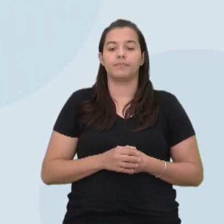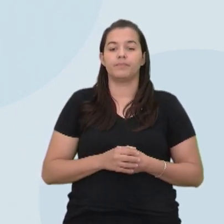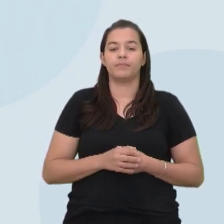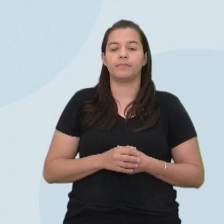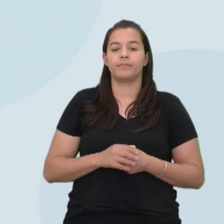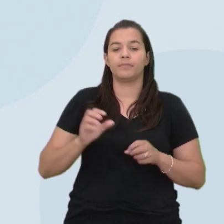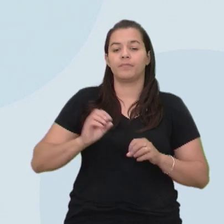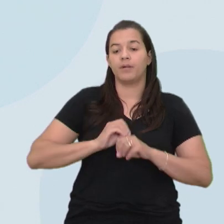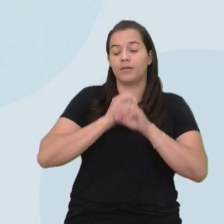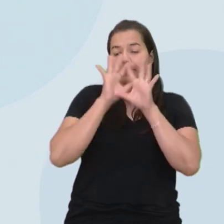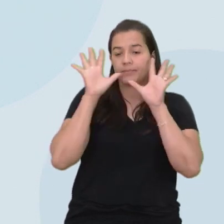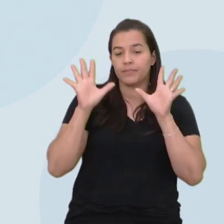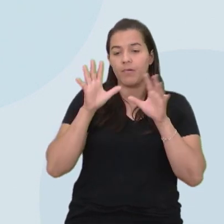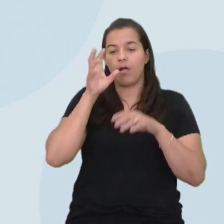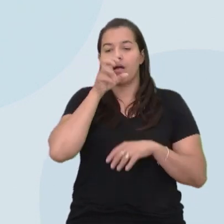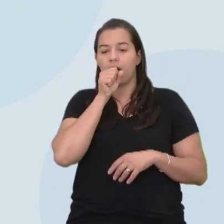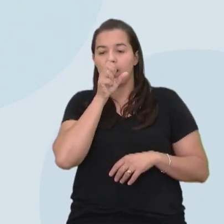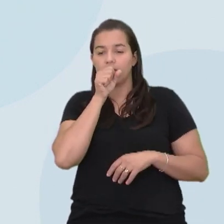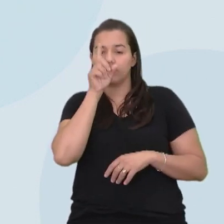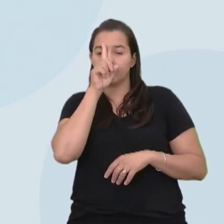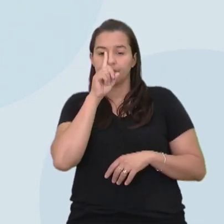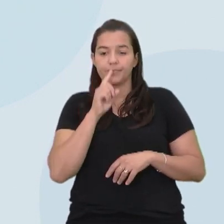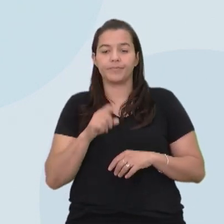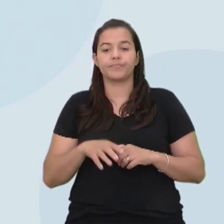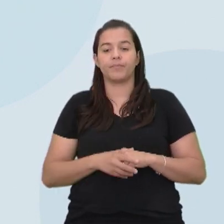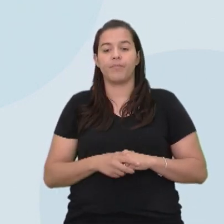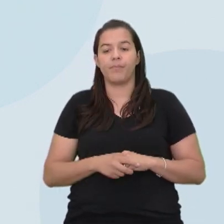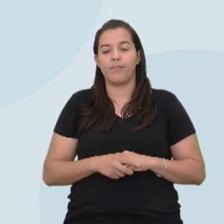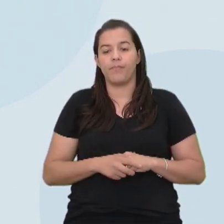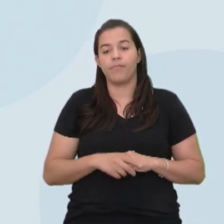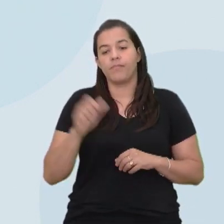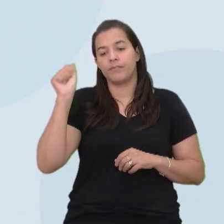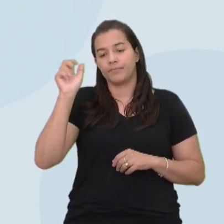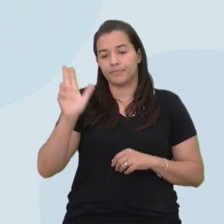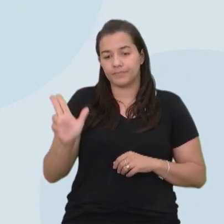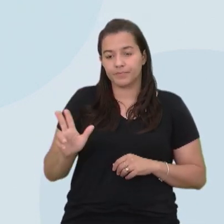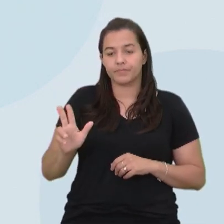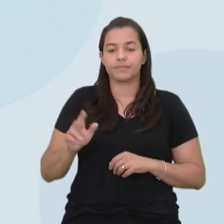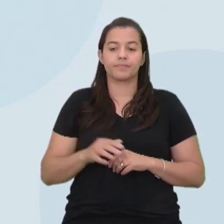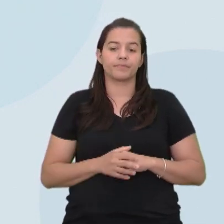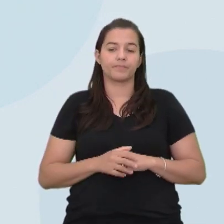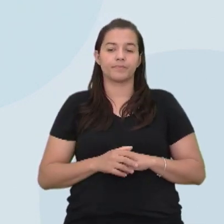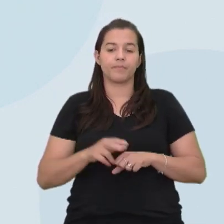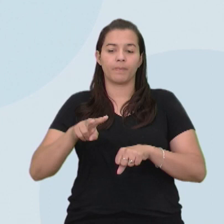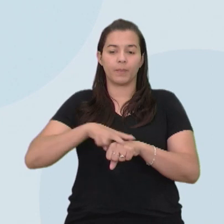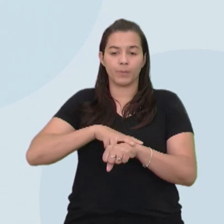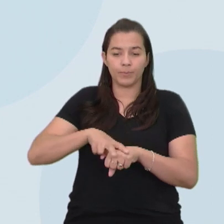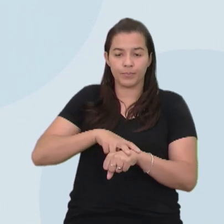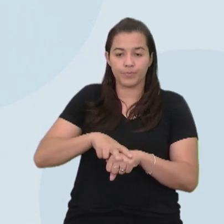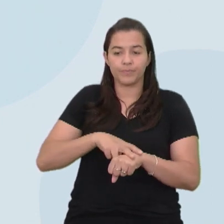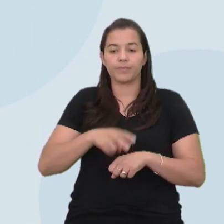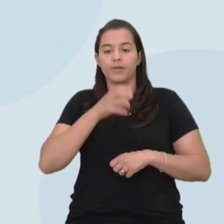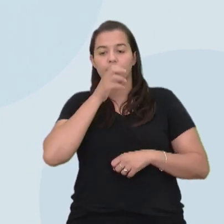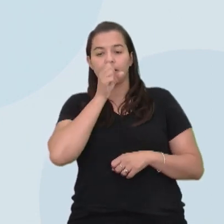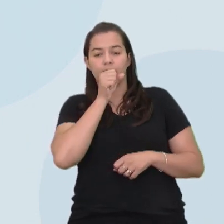claro, controle, um azul claro, sensores, um verde, operadores,